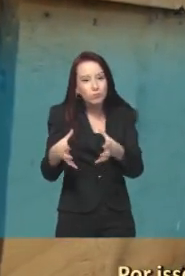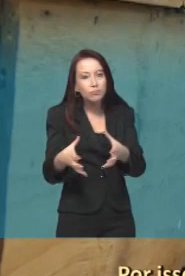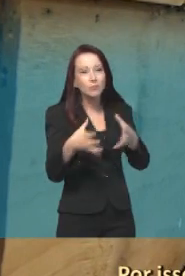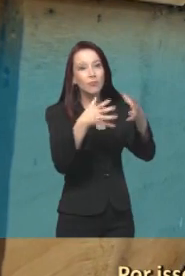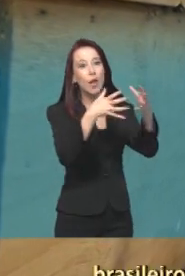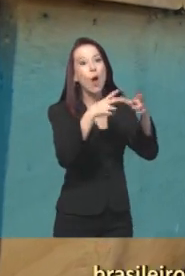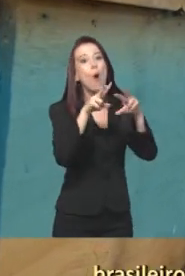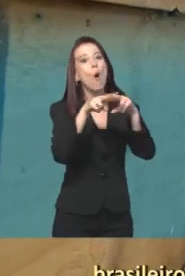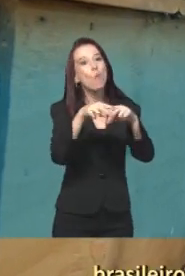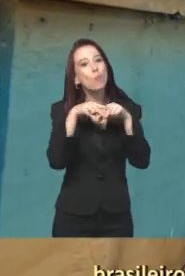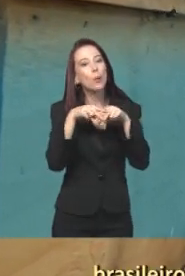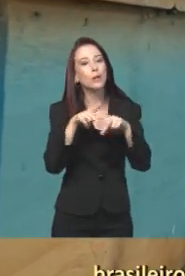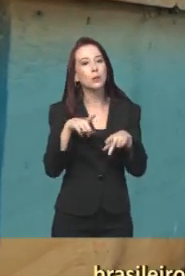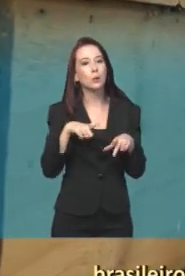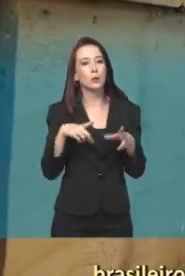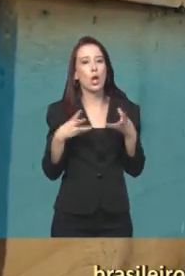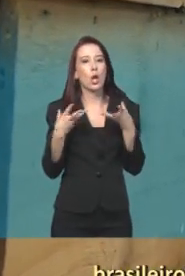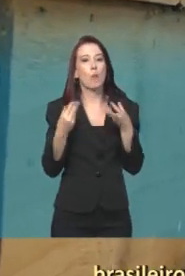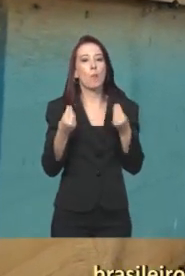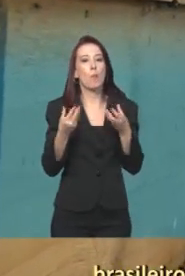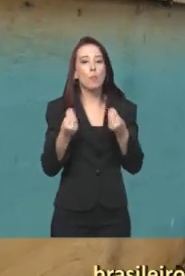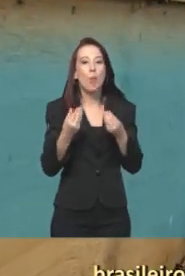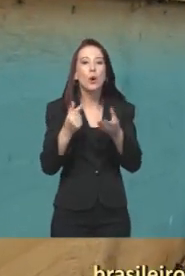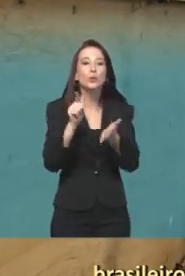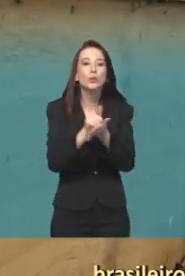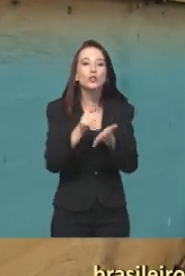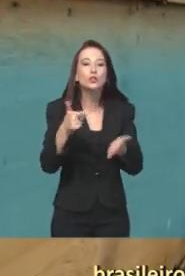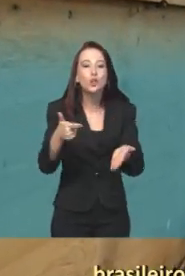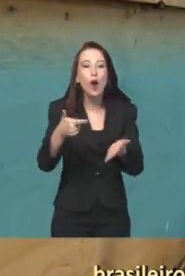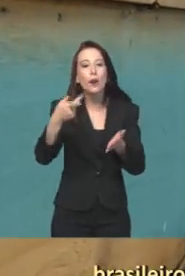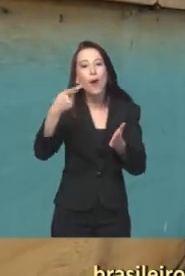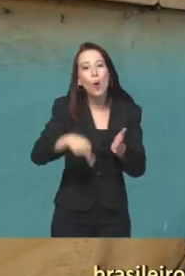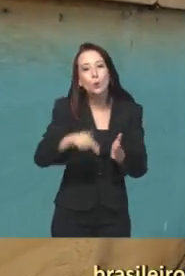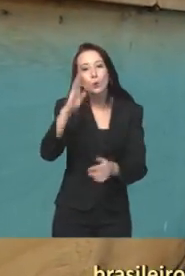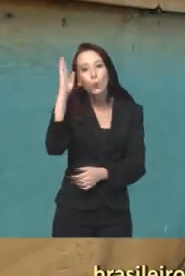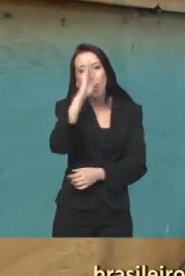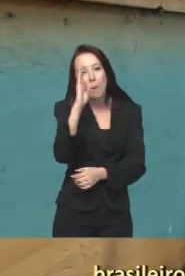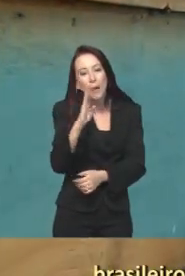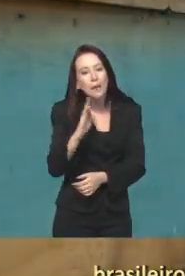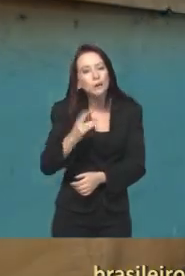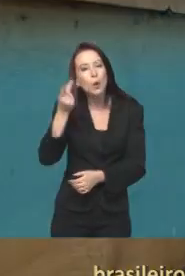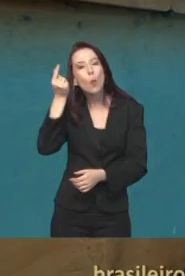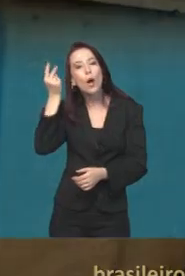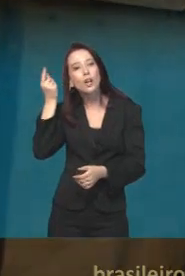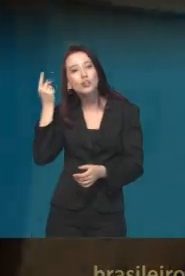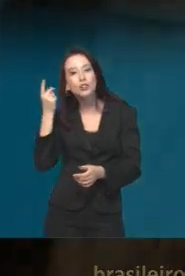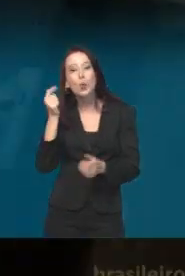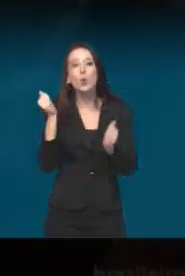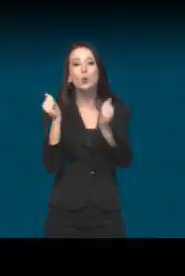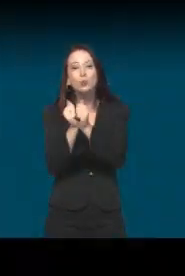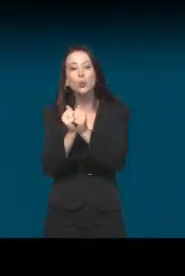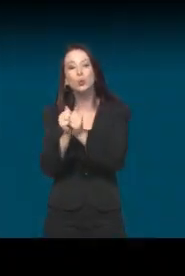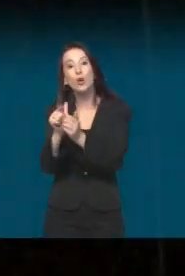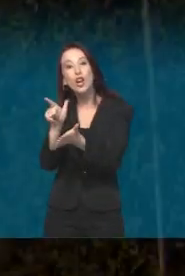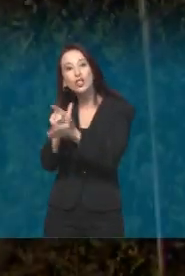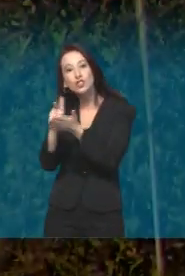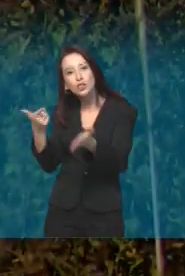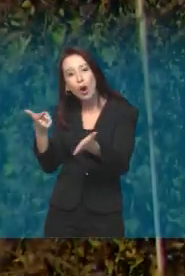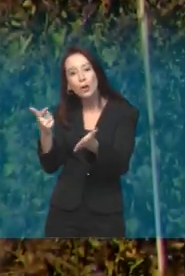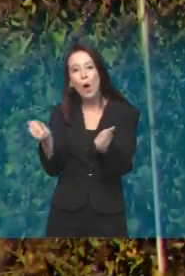collection of antique Brazilian newspapers among our bone collection.